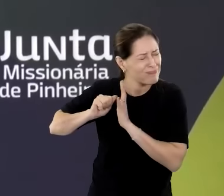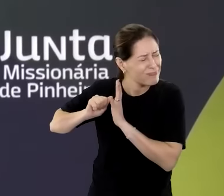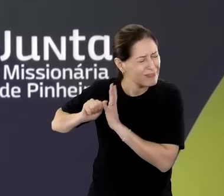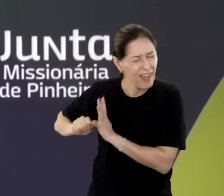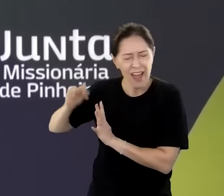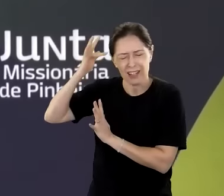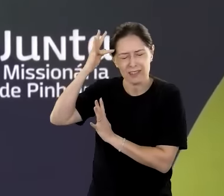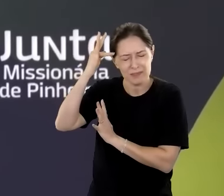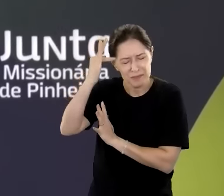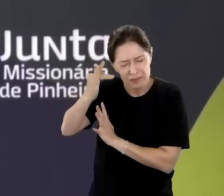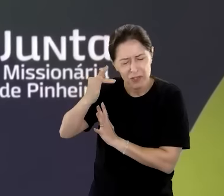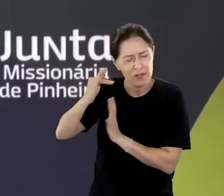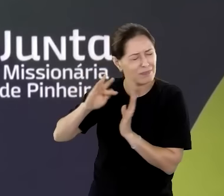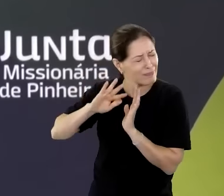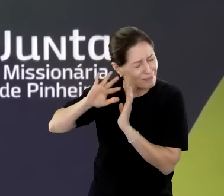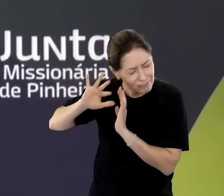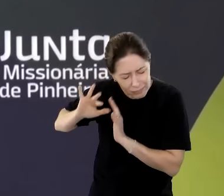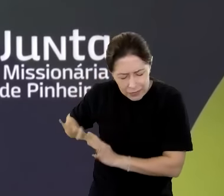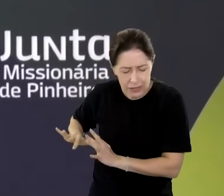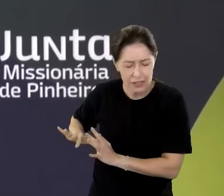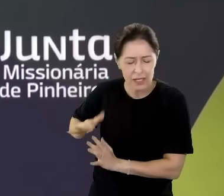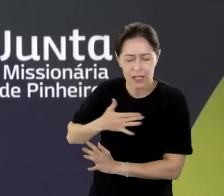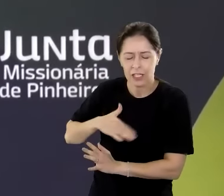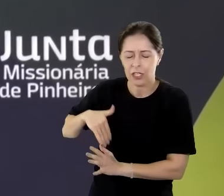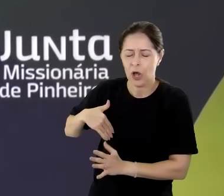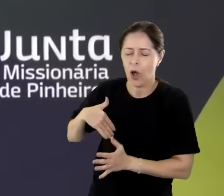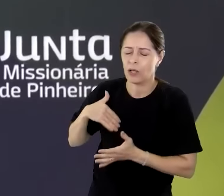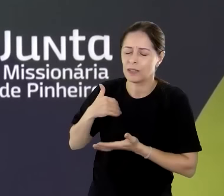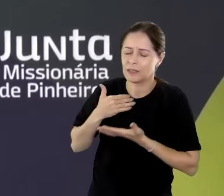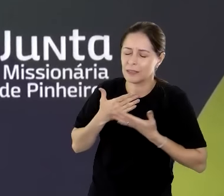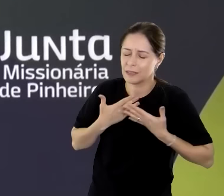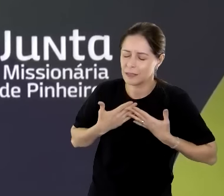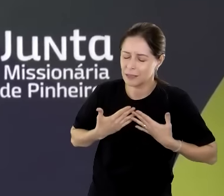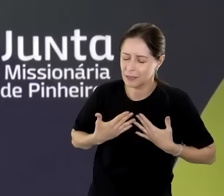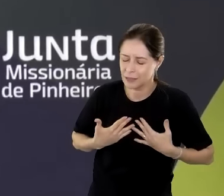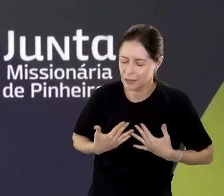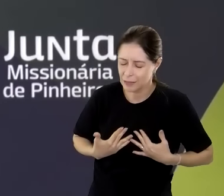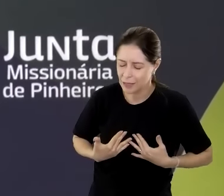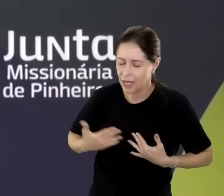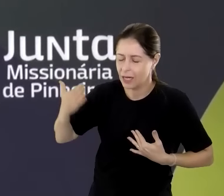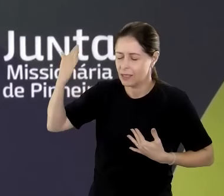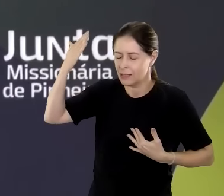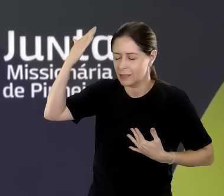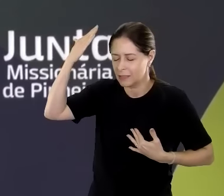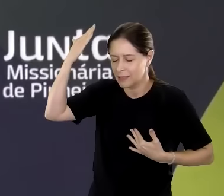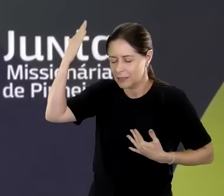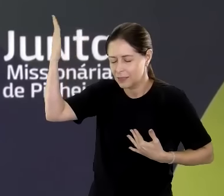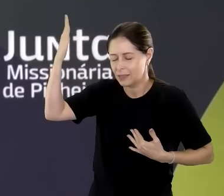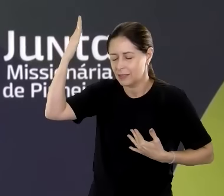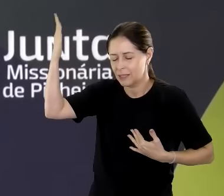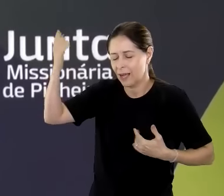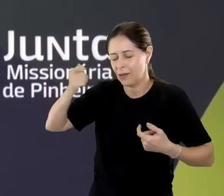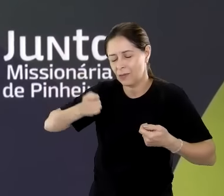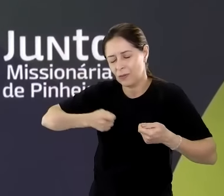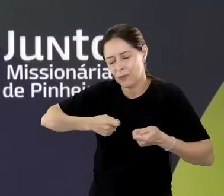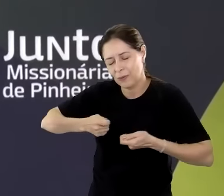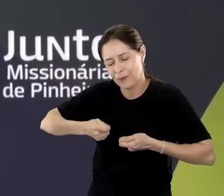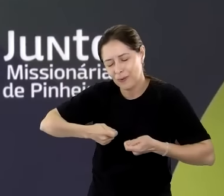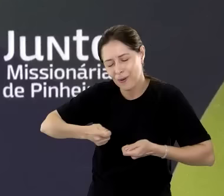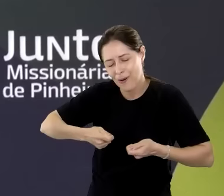amanhã, mas para descansarmos nos Teus braços e confiarmos em Ti, que Tu estás no controle da nossa